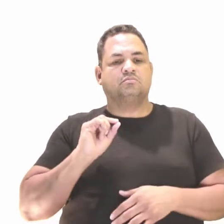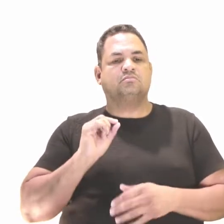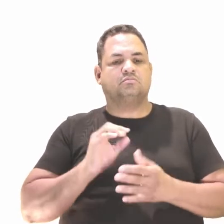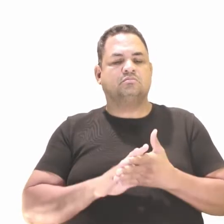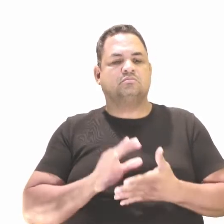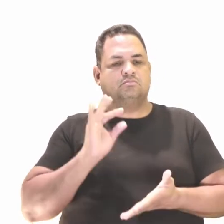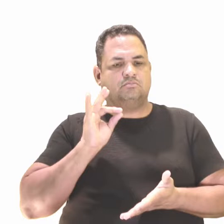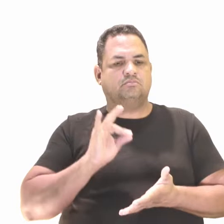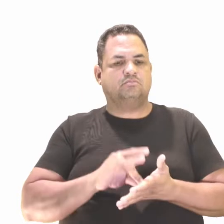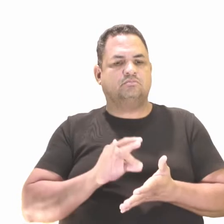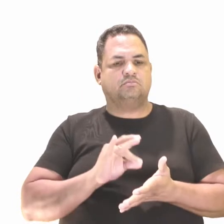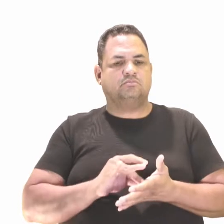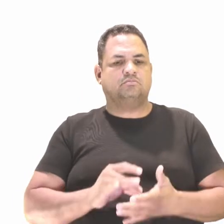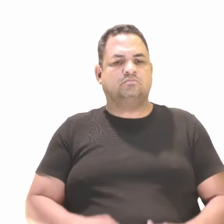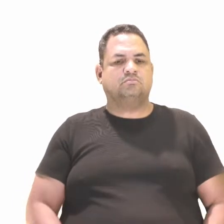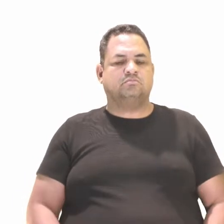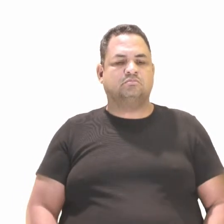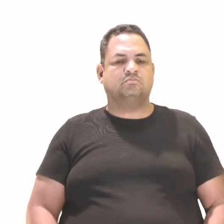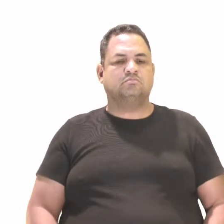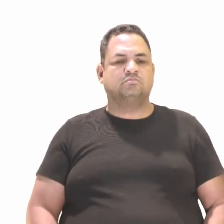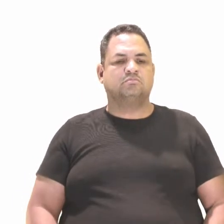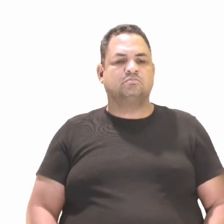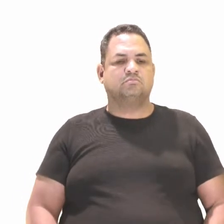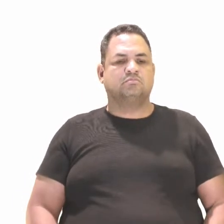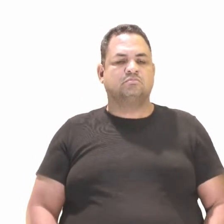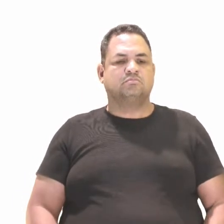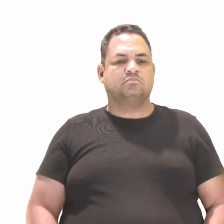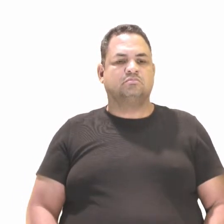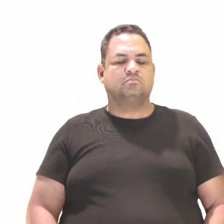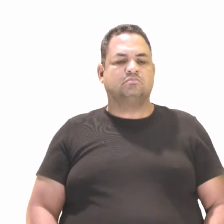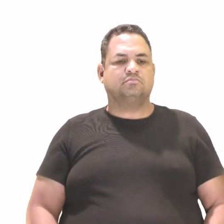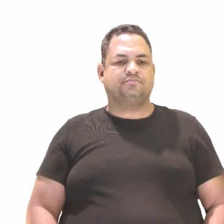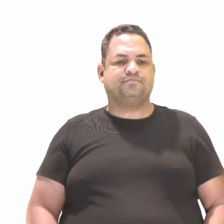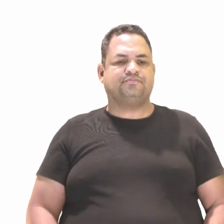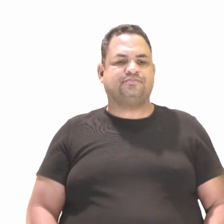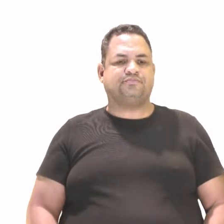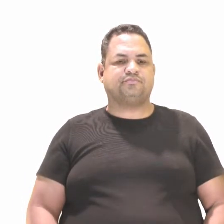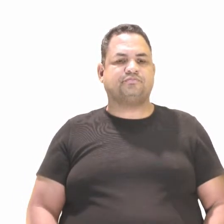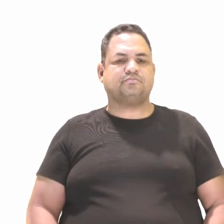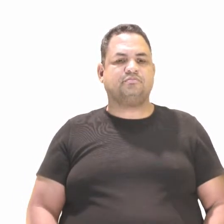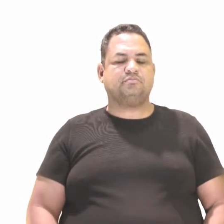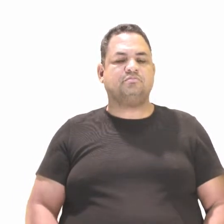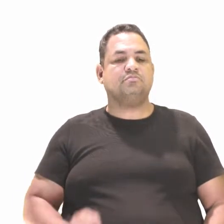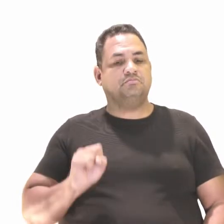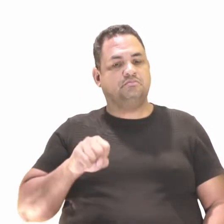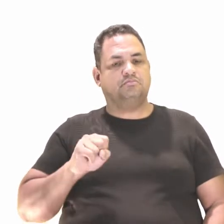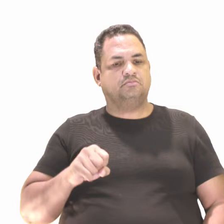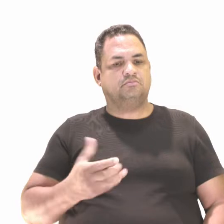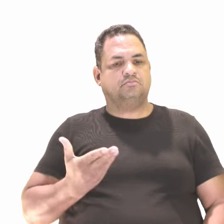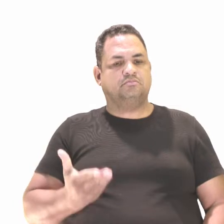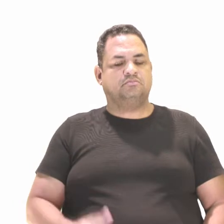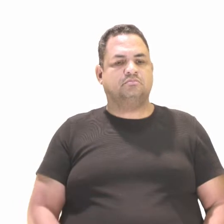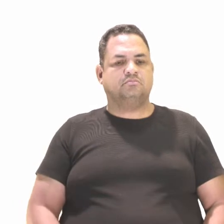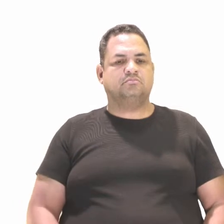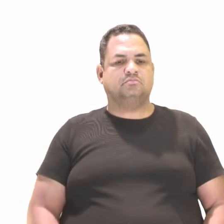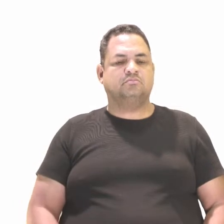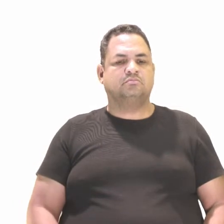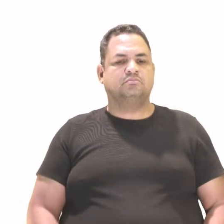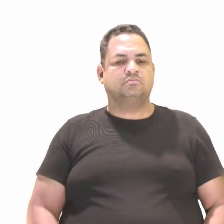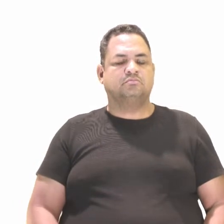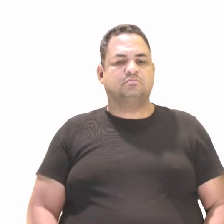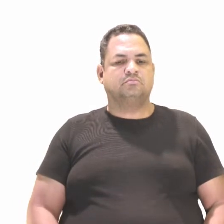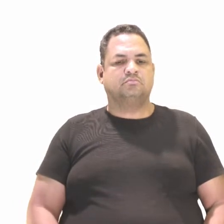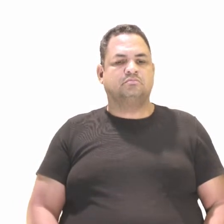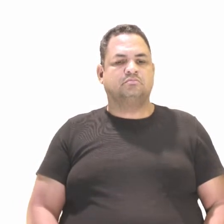Claro. Sure é uma coisa assim, claro, eu acho até melhor que o yes, né? Sim, sure é claro, com